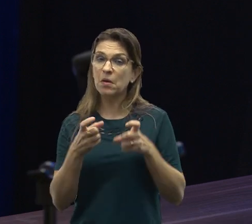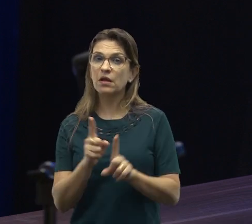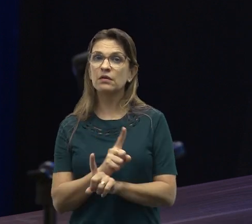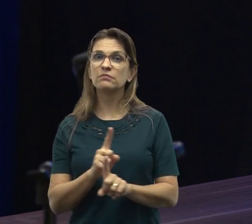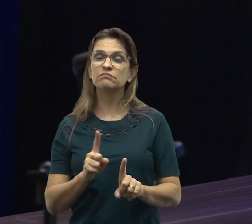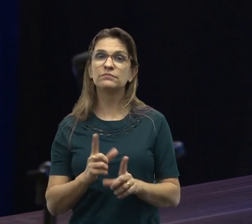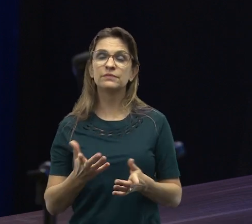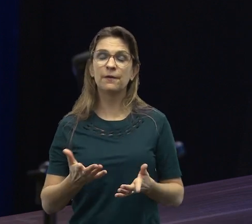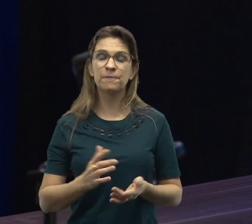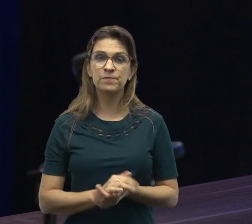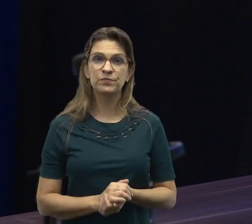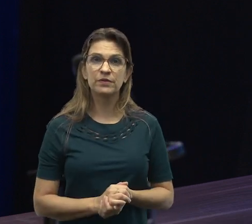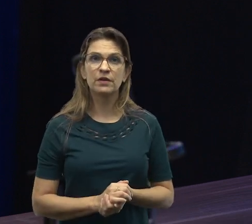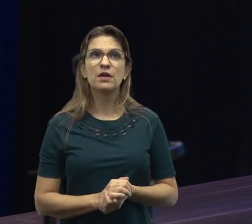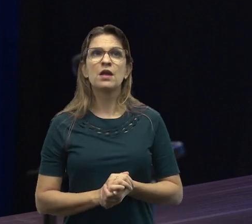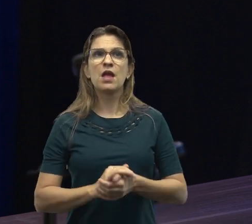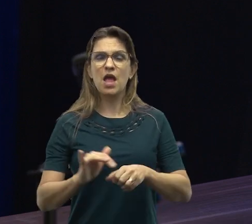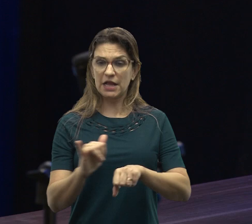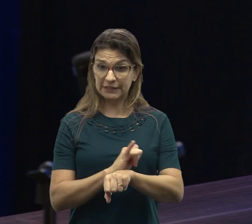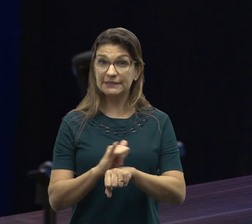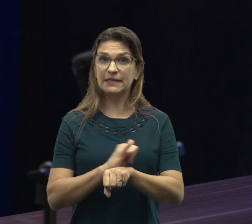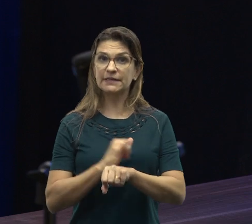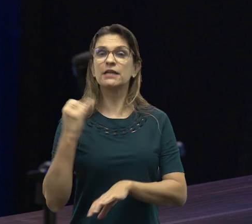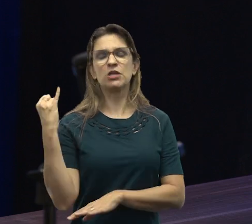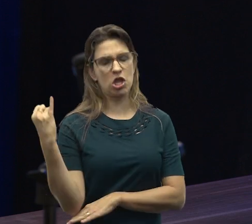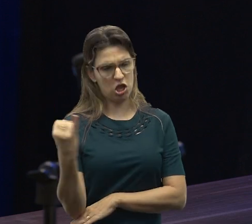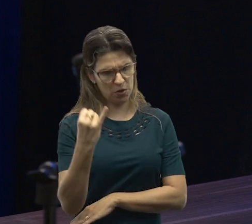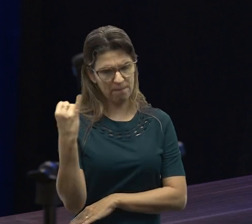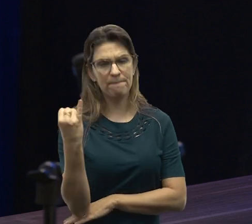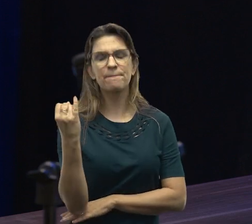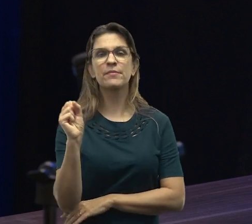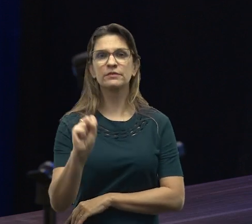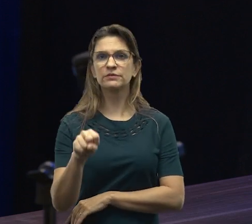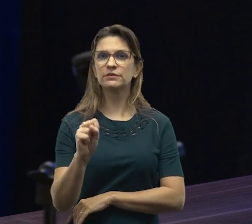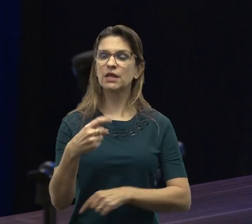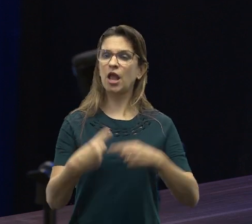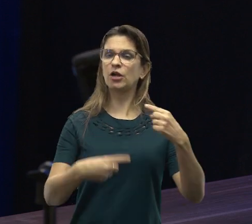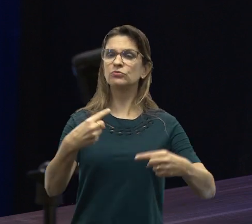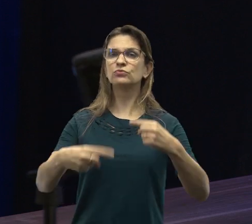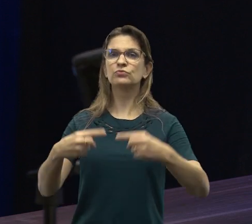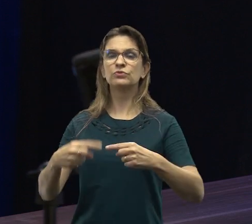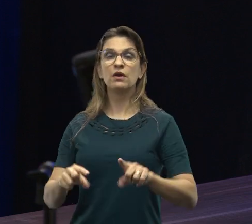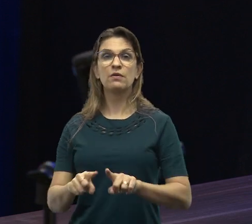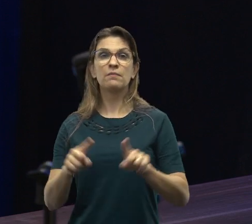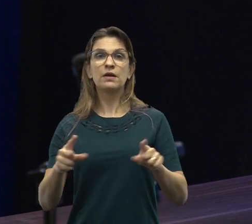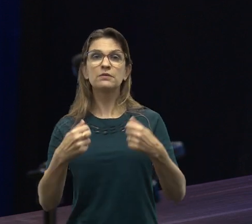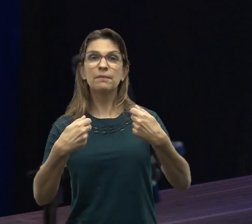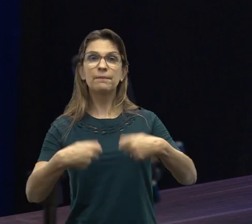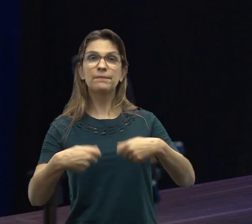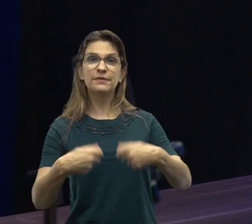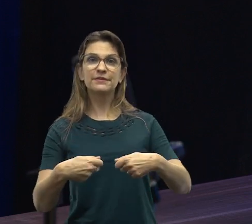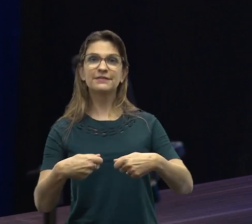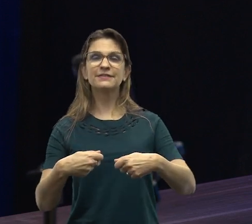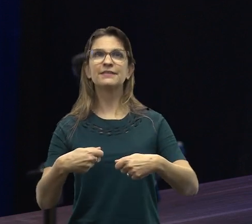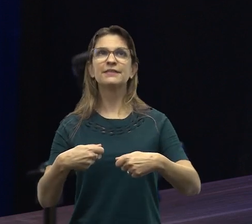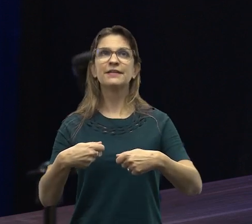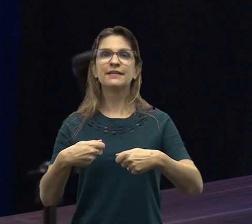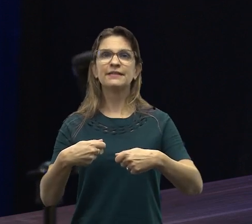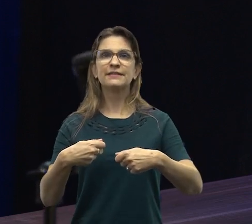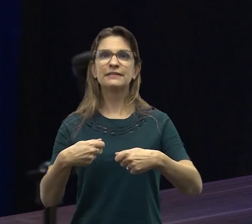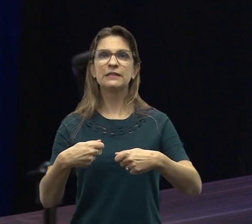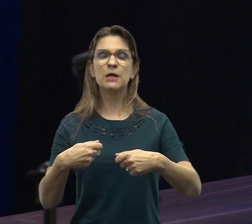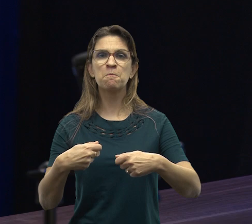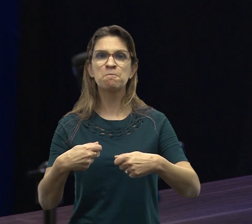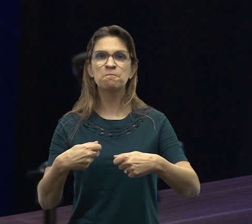Criaram-se forças-tarefas e tal, que são importantes para a discussão e tudo, mas assim, a gente precisa de uma cadeia um pouco mais